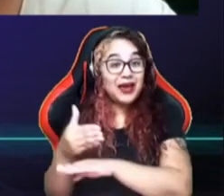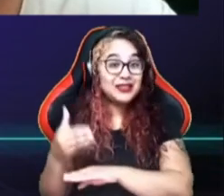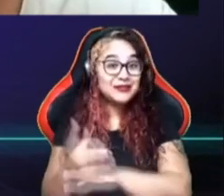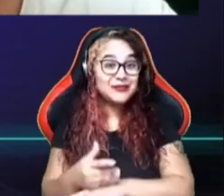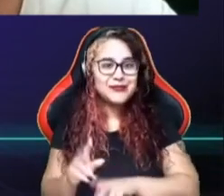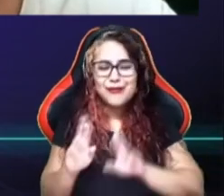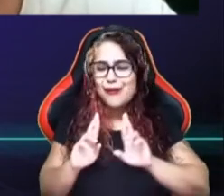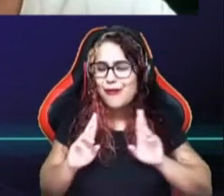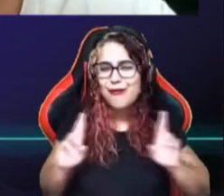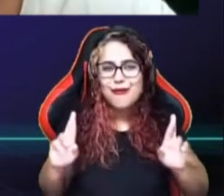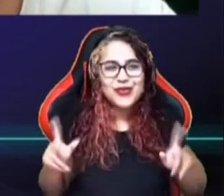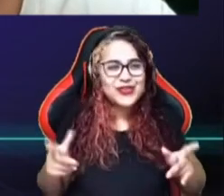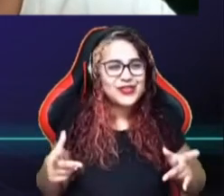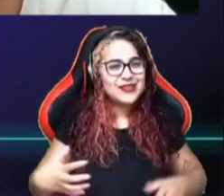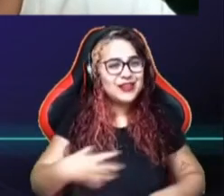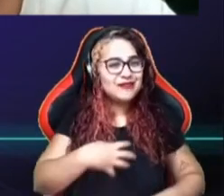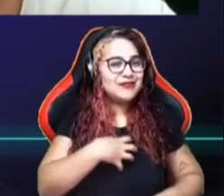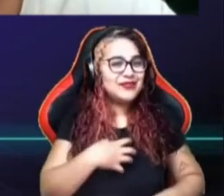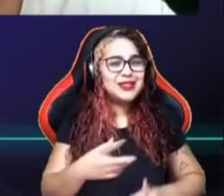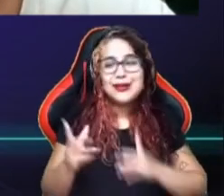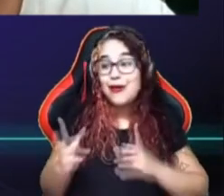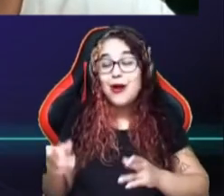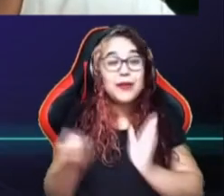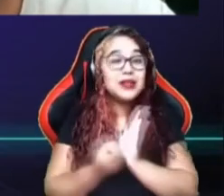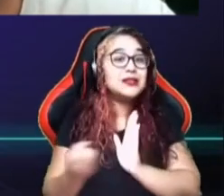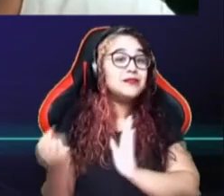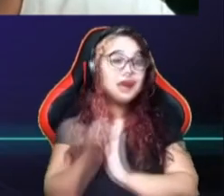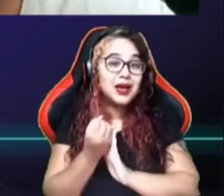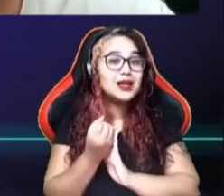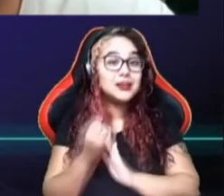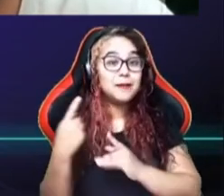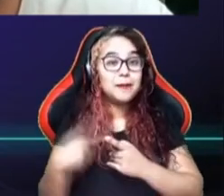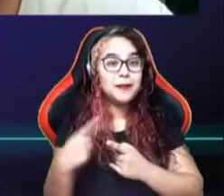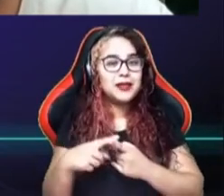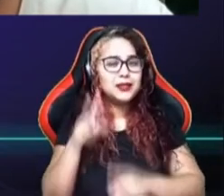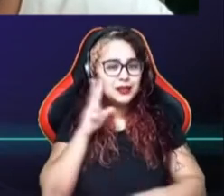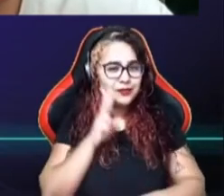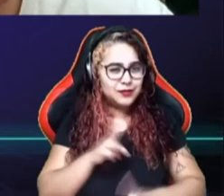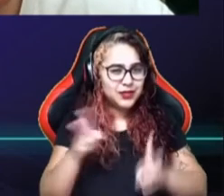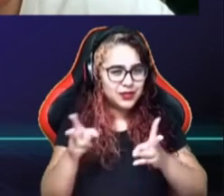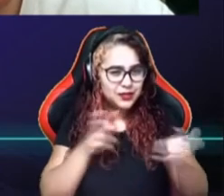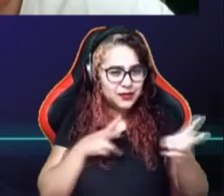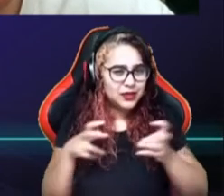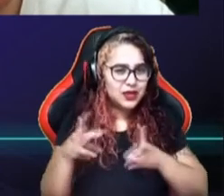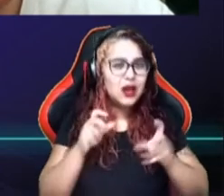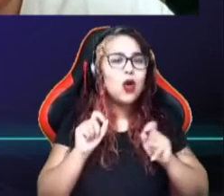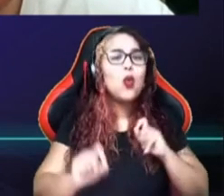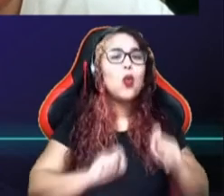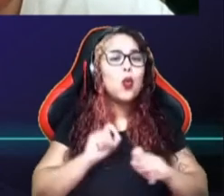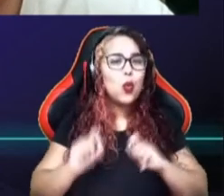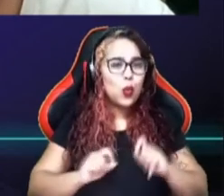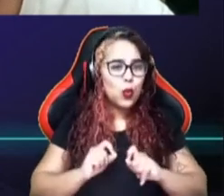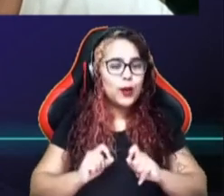marcas, porque as marcas a gente via também que